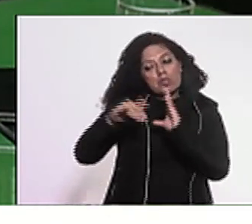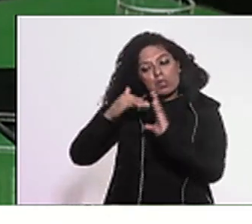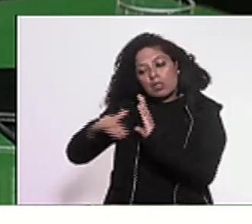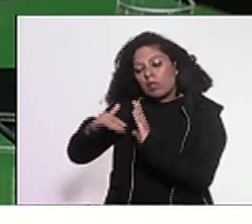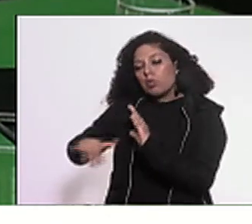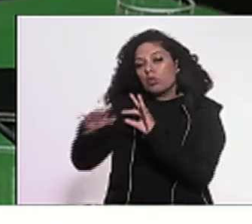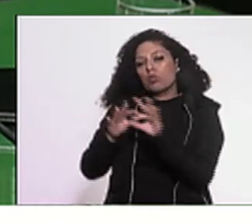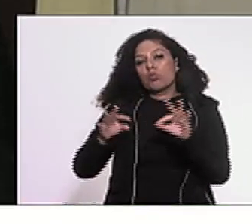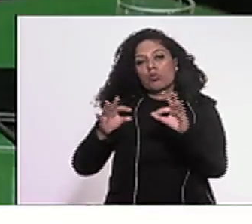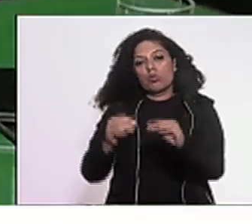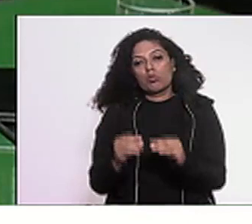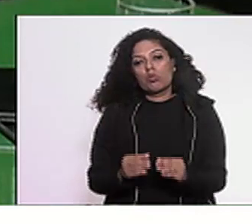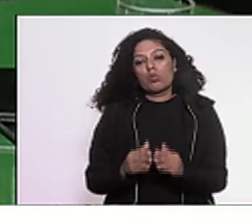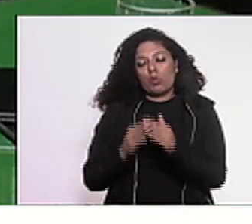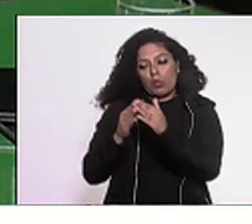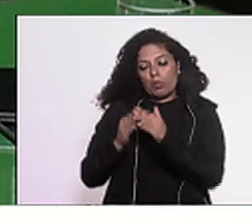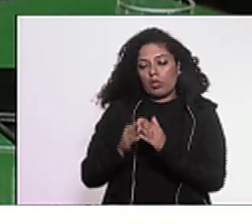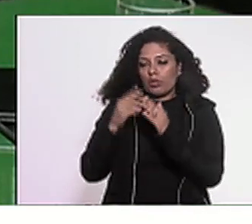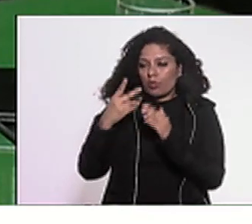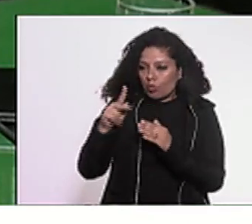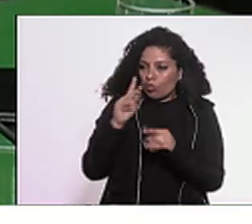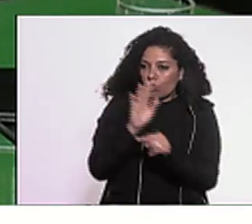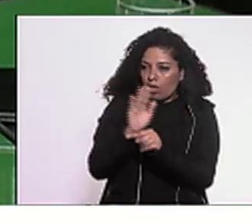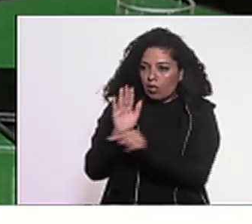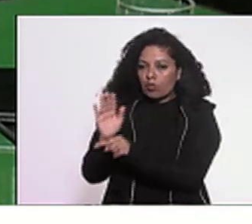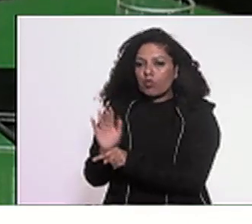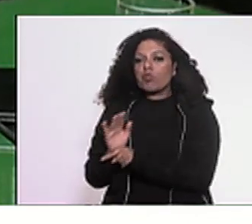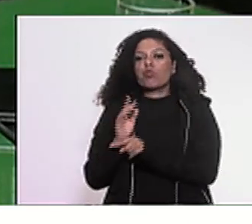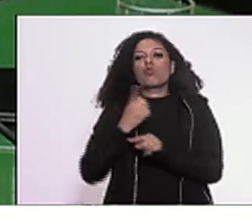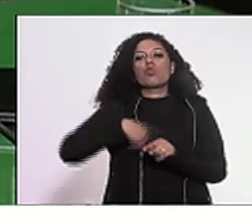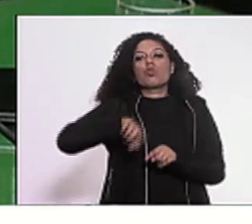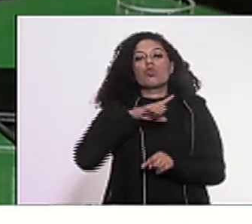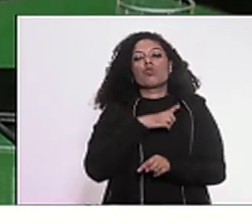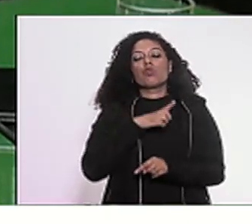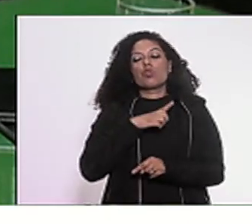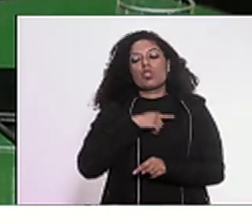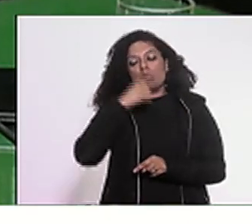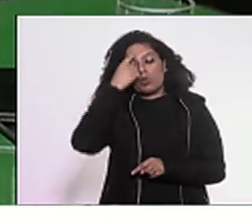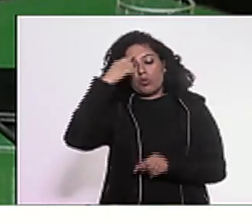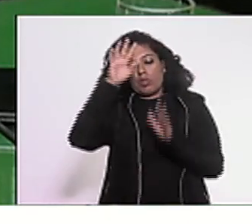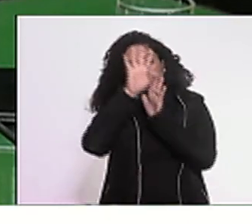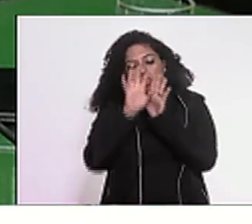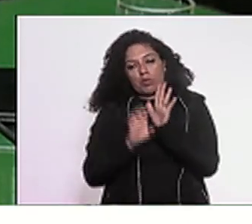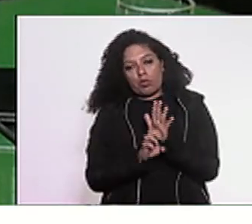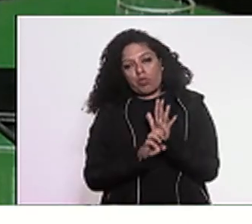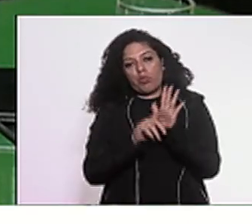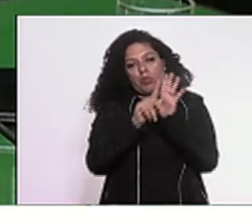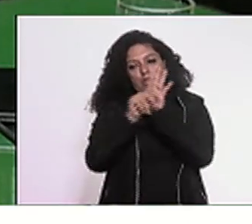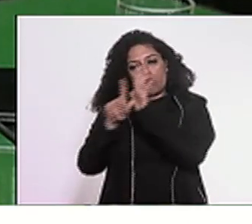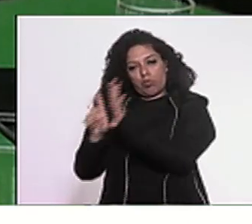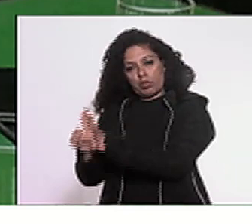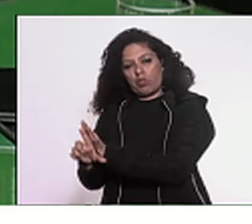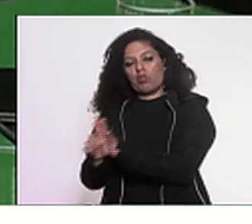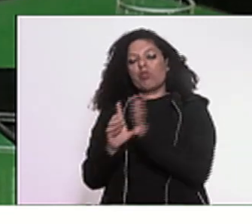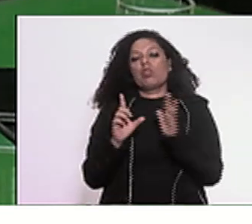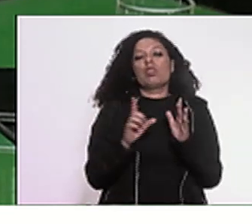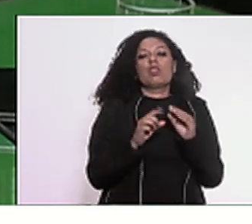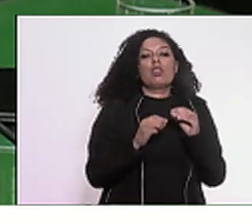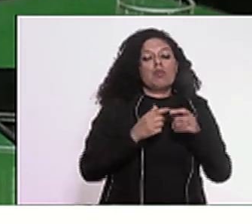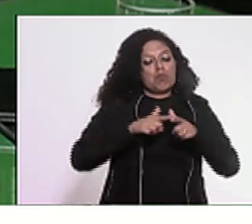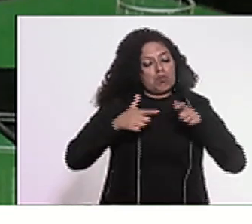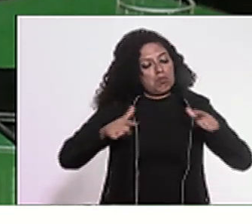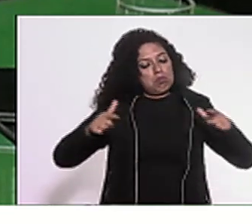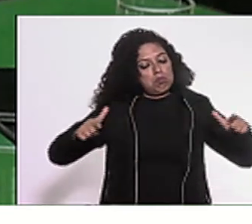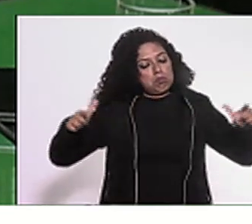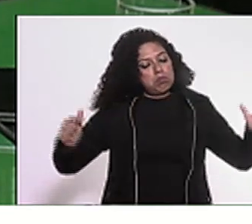de tudo. Eu peço a ajuda da senhora. A gente já tem algumas ideias de emenda para poder emendar o projeto, para a gente ampliar o